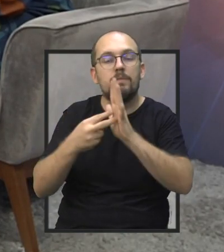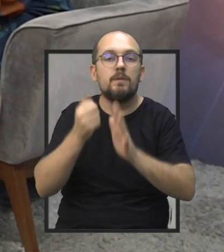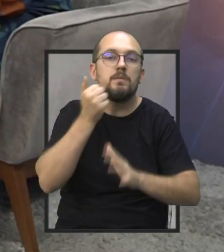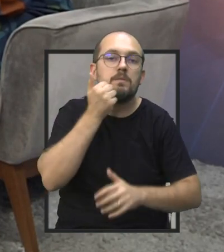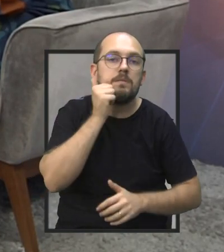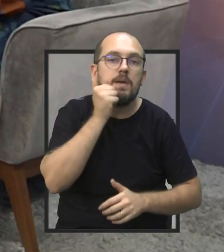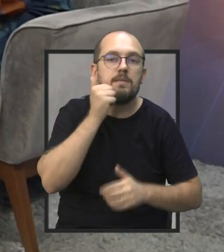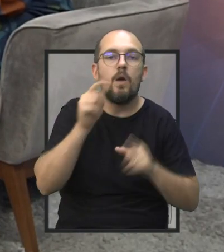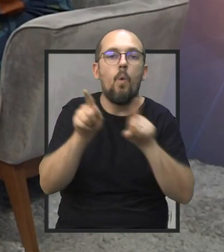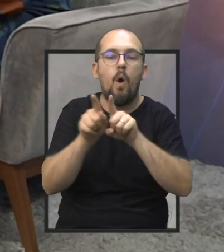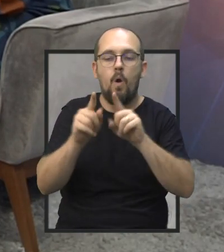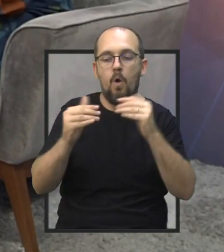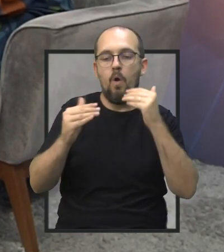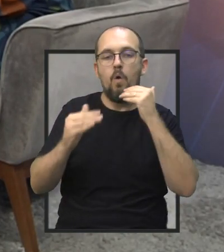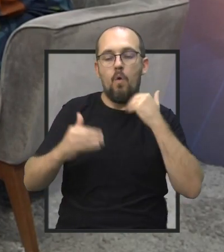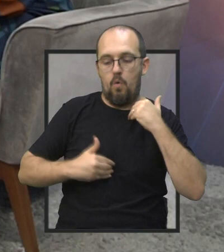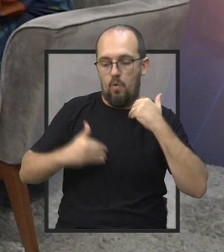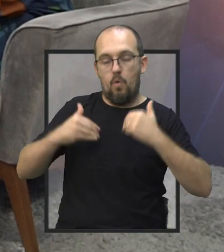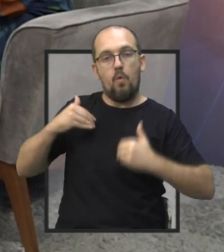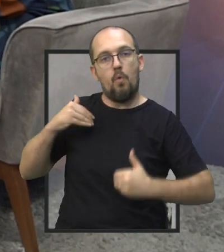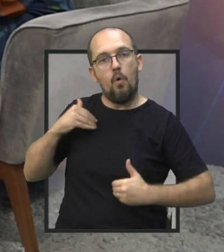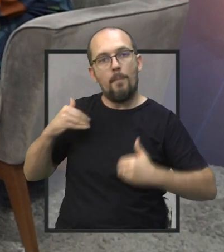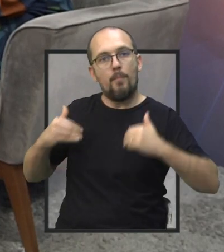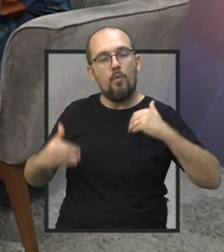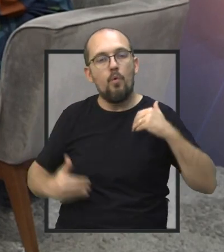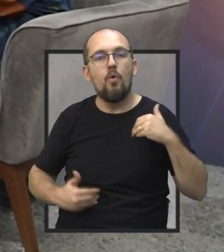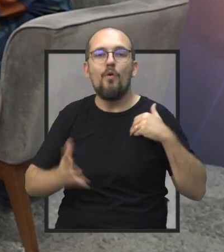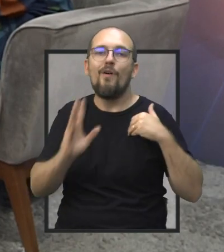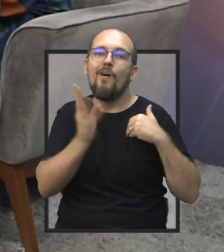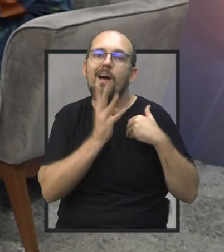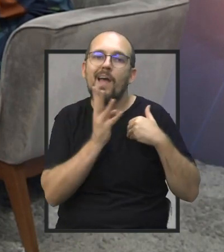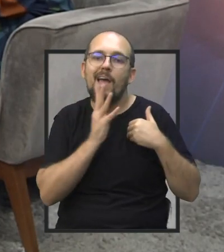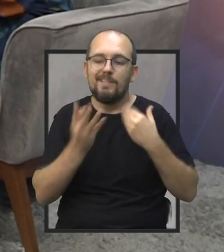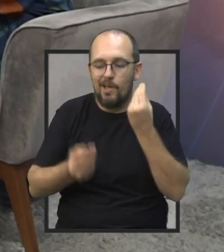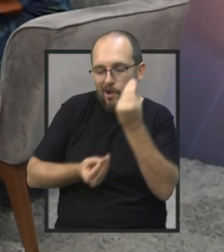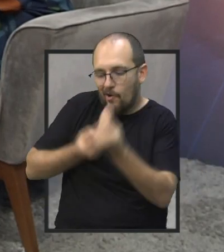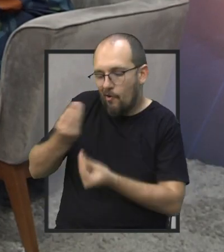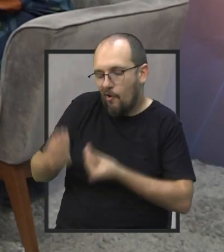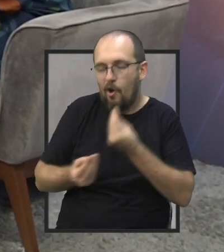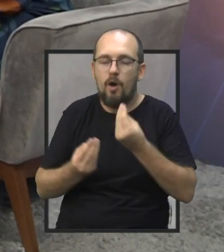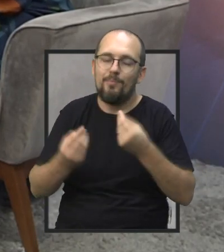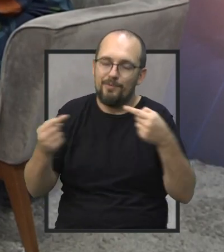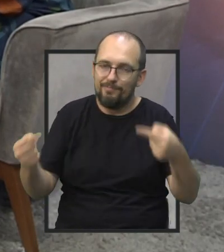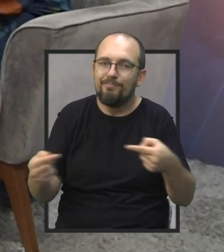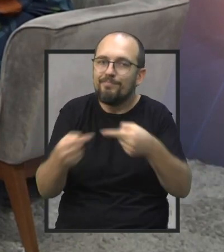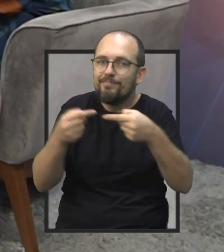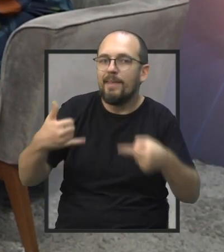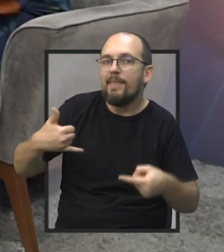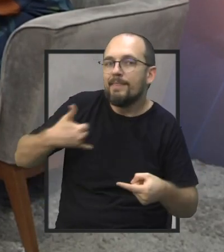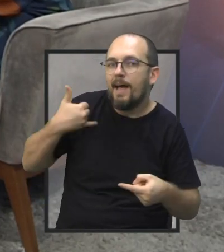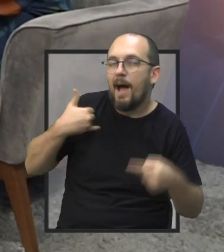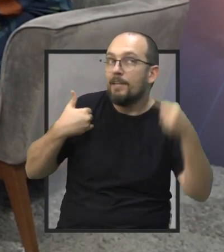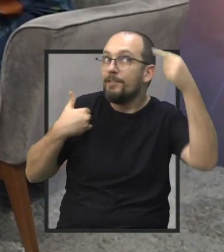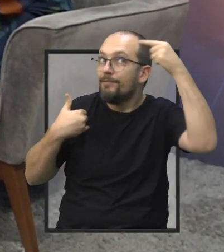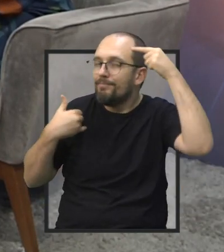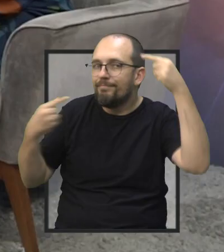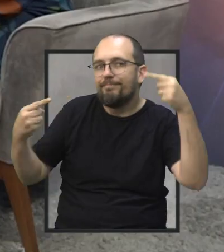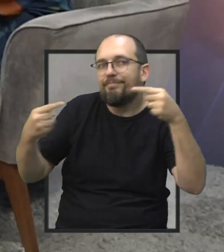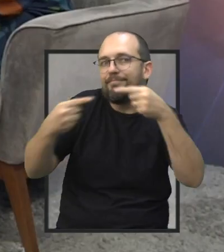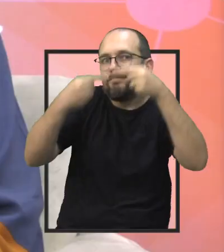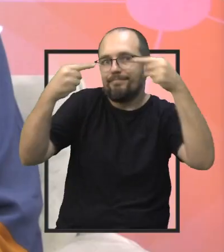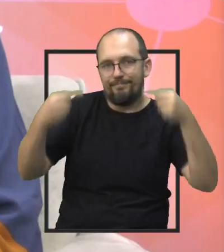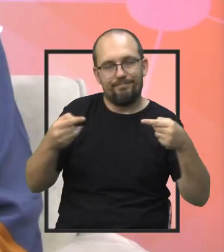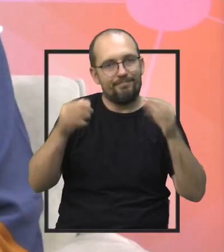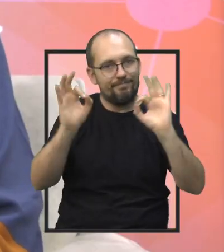próprio corpo, claro que dentro, né, das suas conformidades das idades, a questão cognitiva,